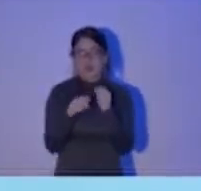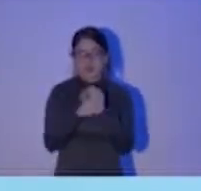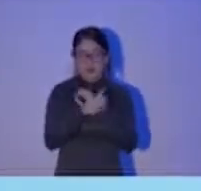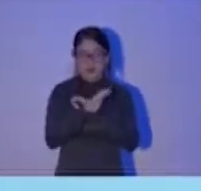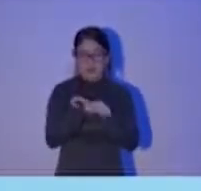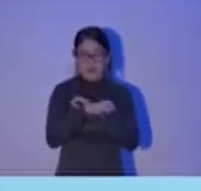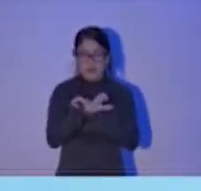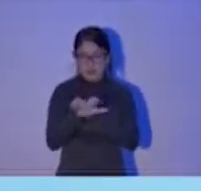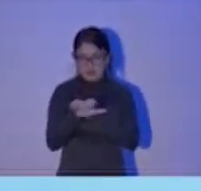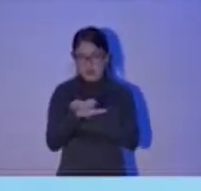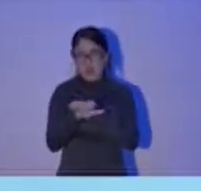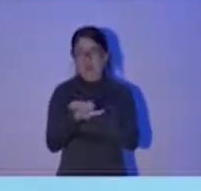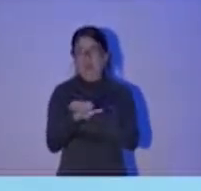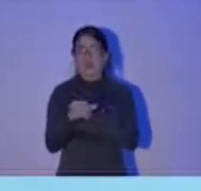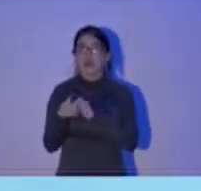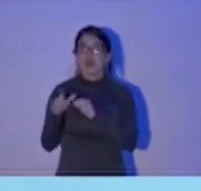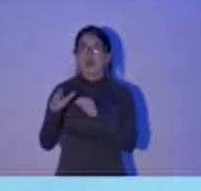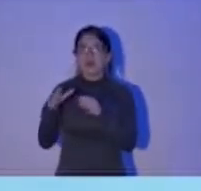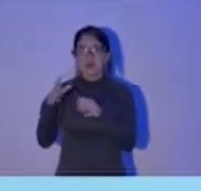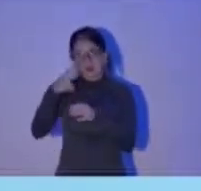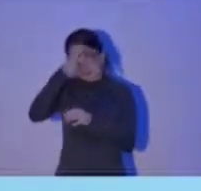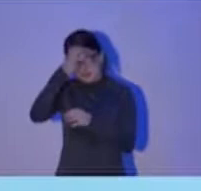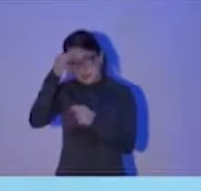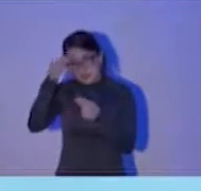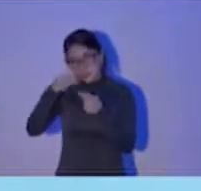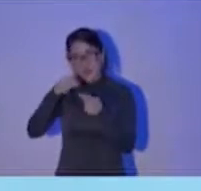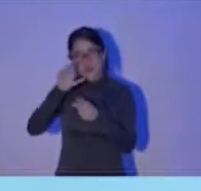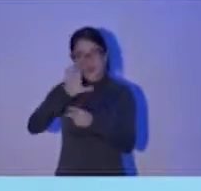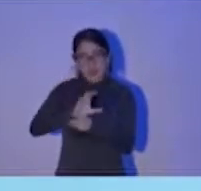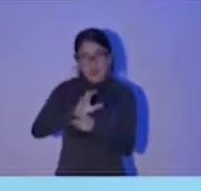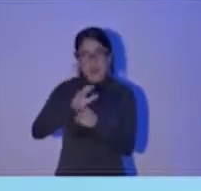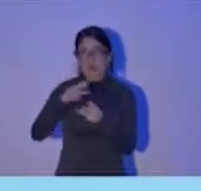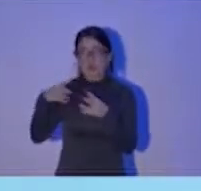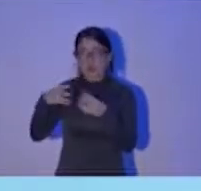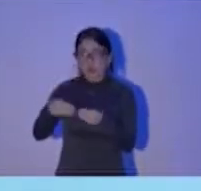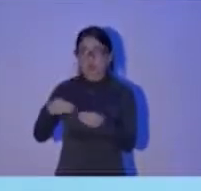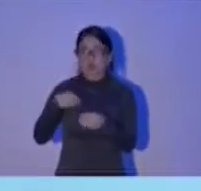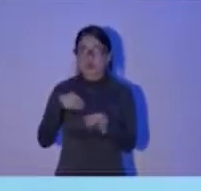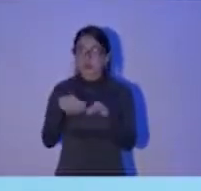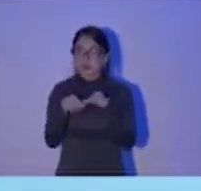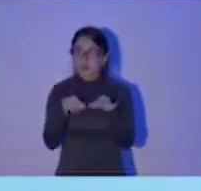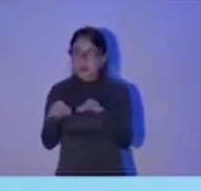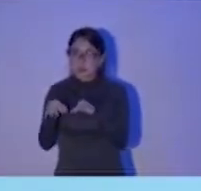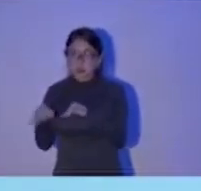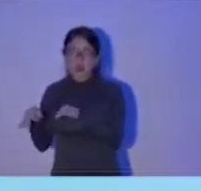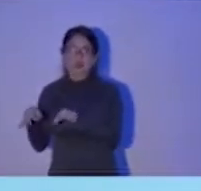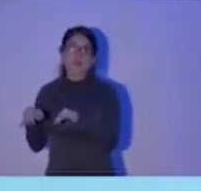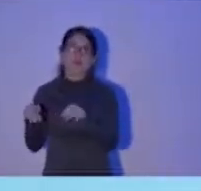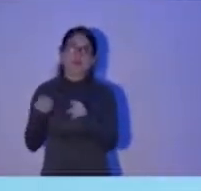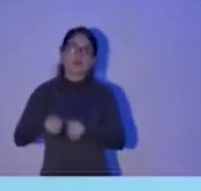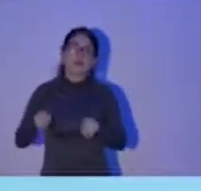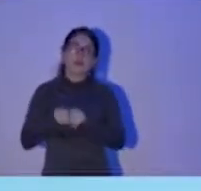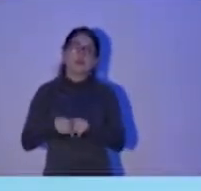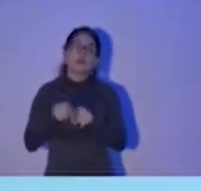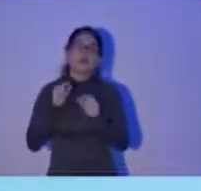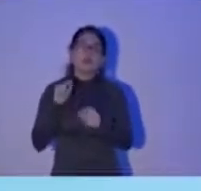estados juntaram, se organizaram, uniram, usaram a criatividade e, sobretudo, esta rede,